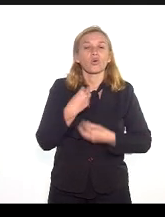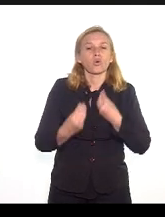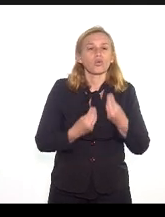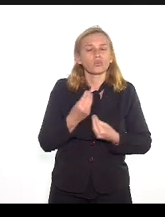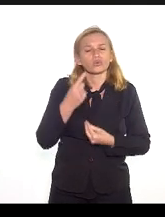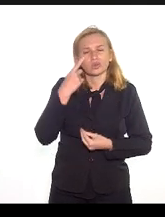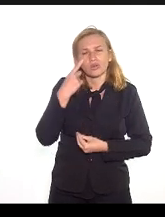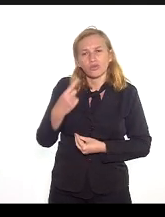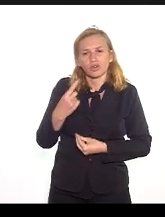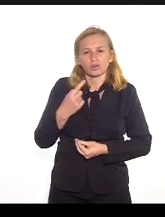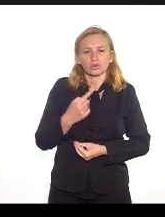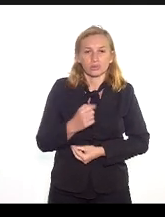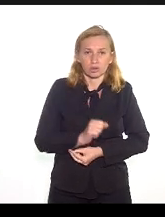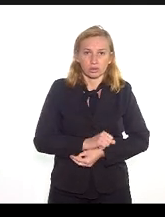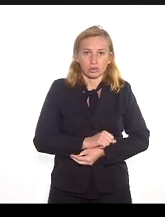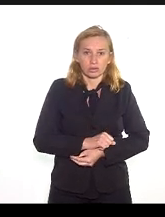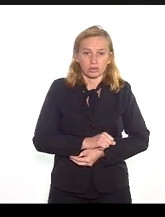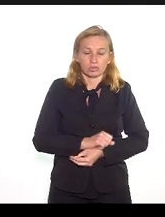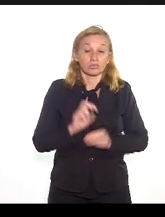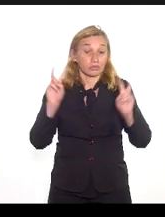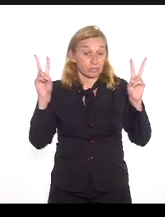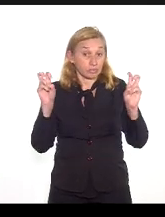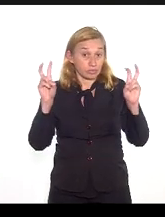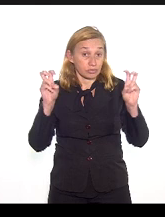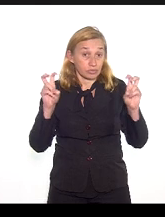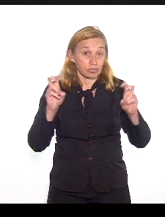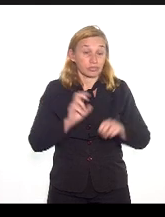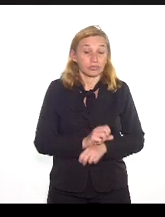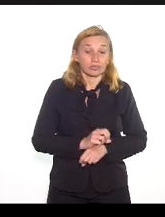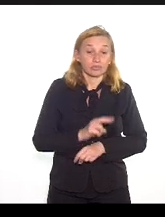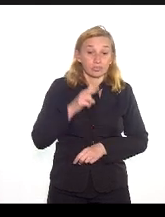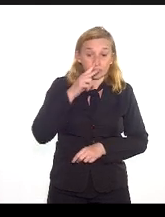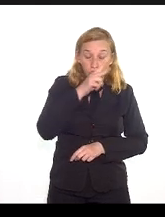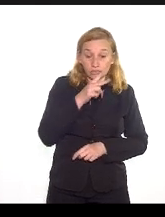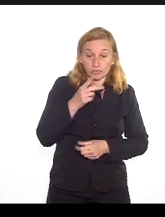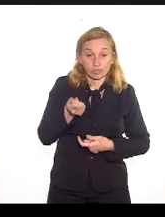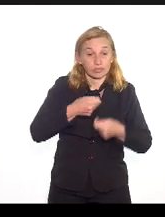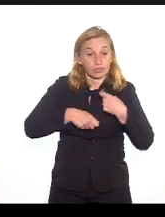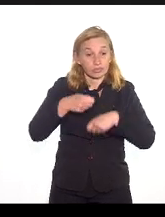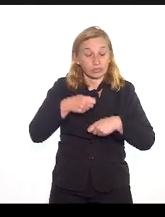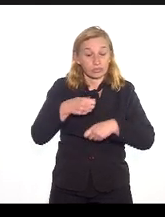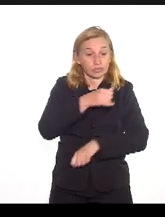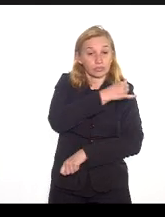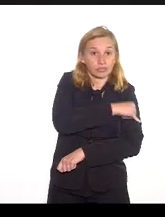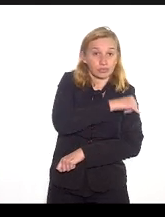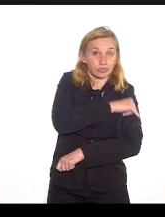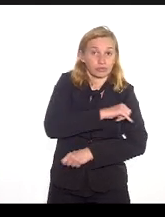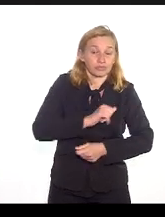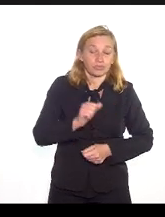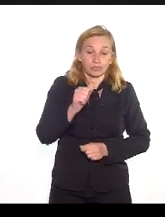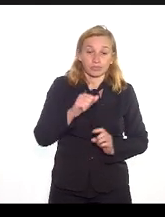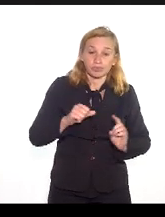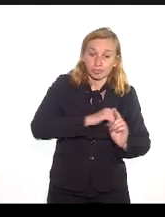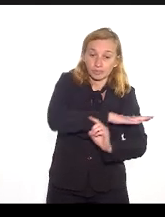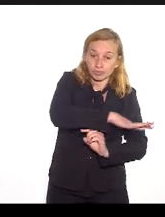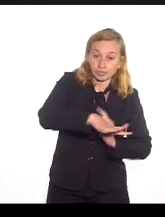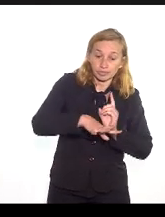está vendo essa questão fortalecer a economia do Rio de Janeiro e a